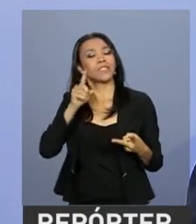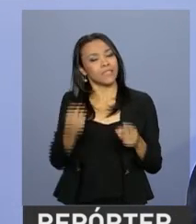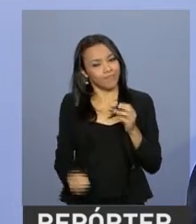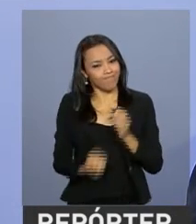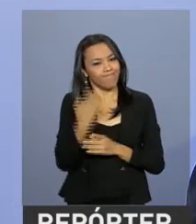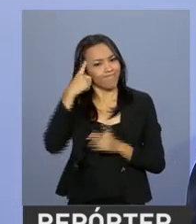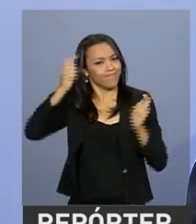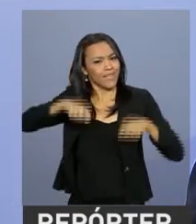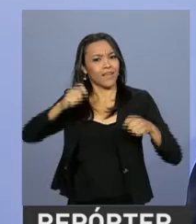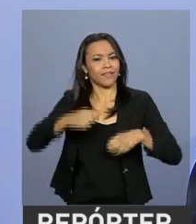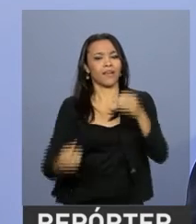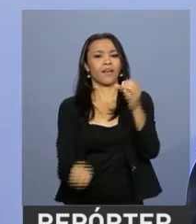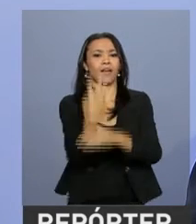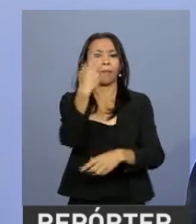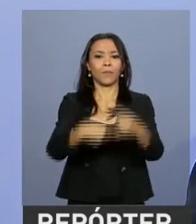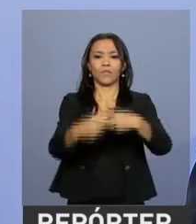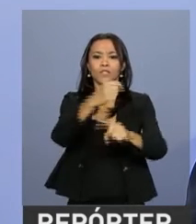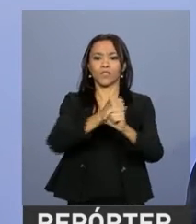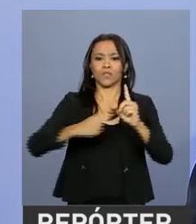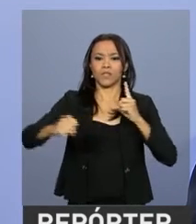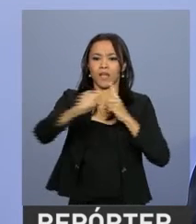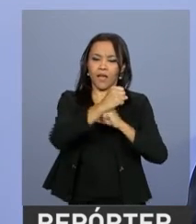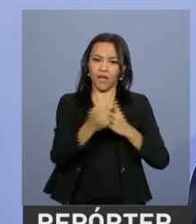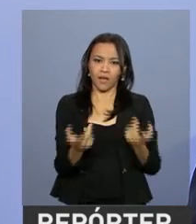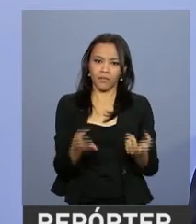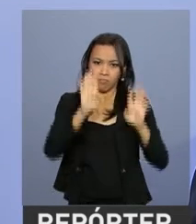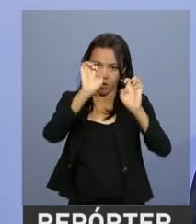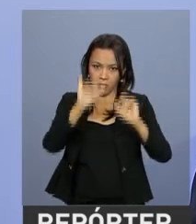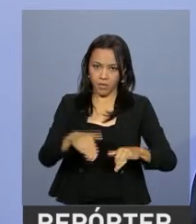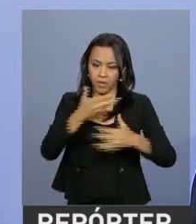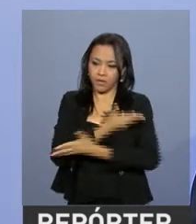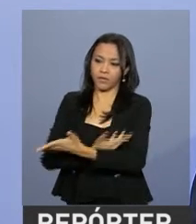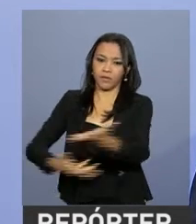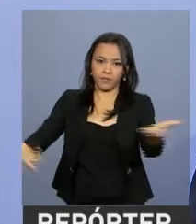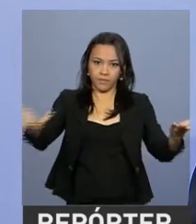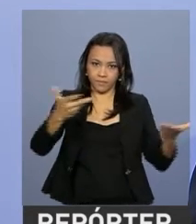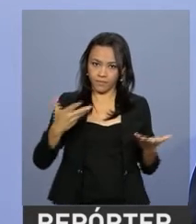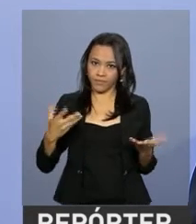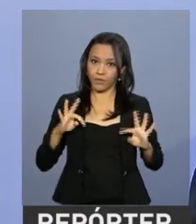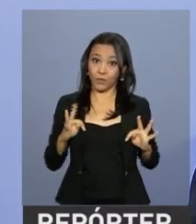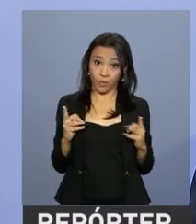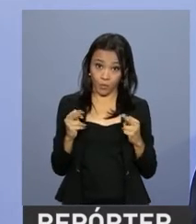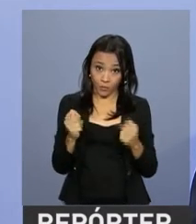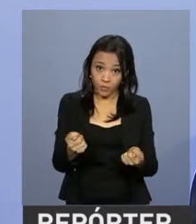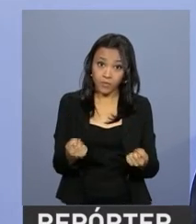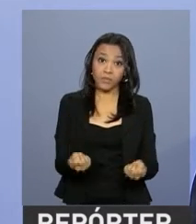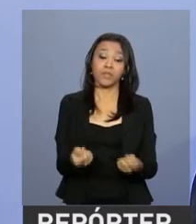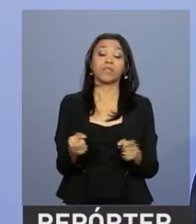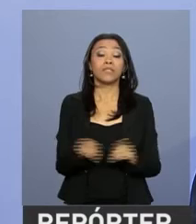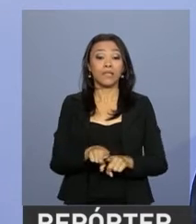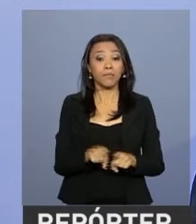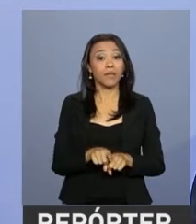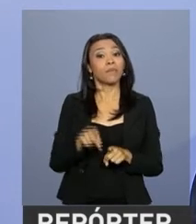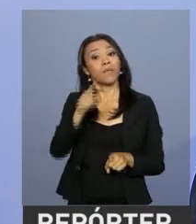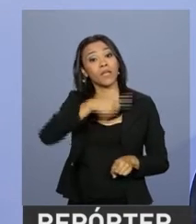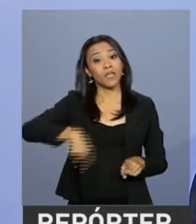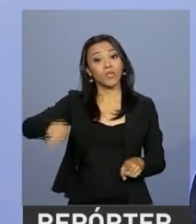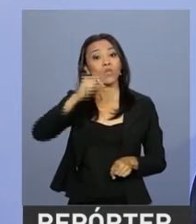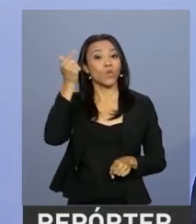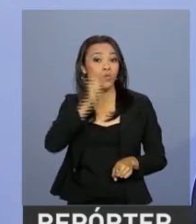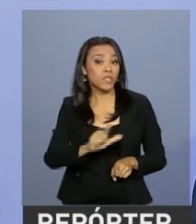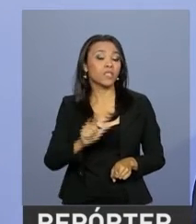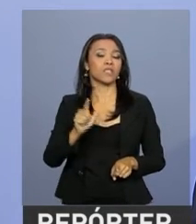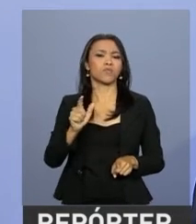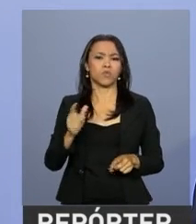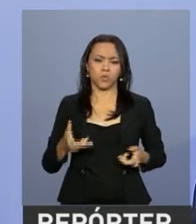políticas sociais voltadas para o bem-estar de cada cidadão brasileiro. E, sobretudo, para que possamos combater